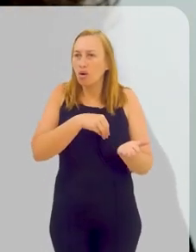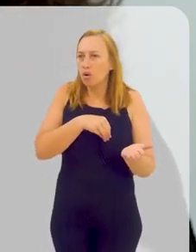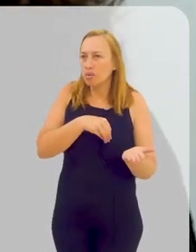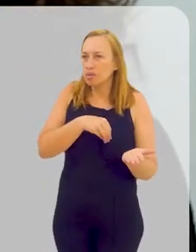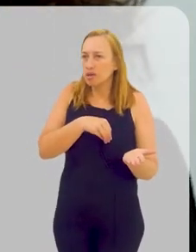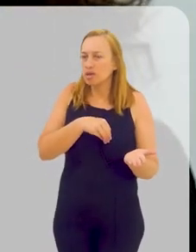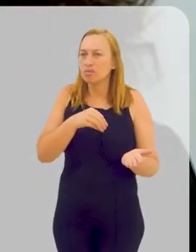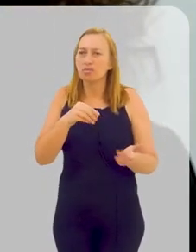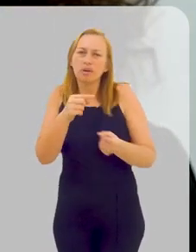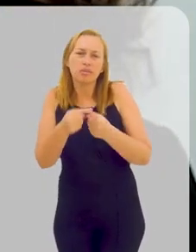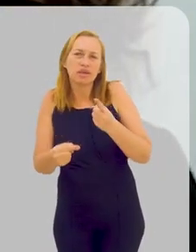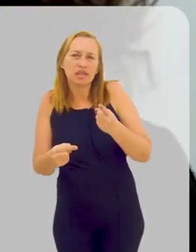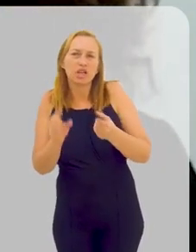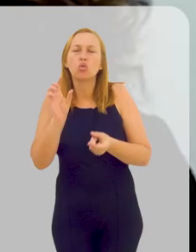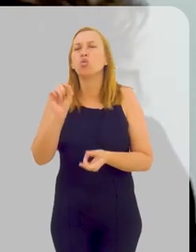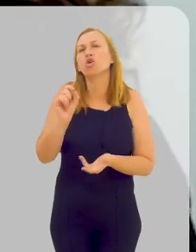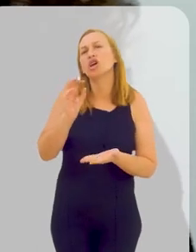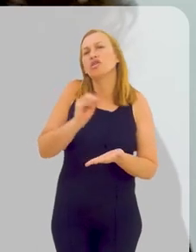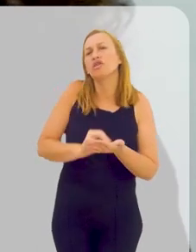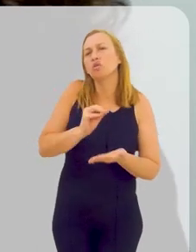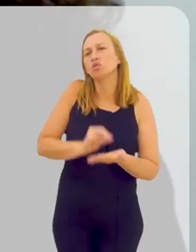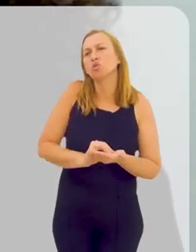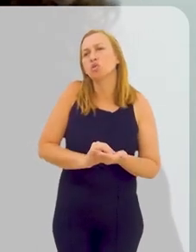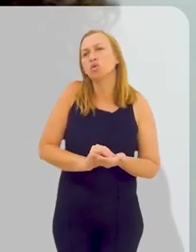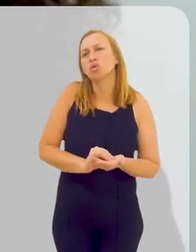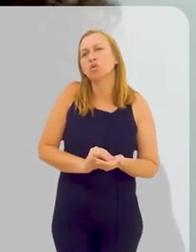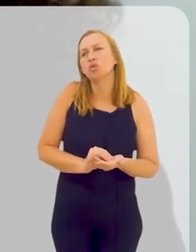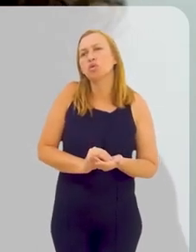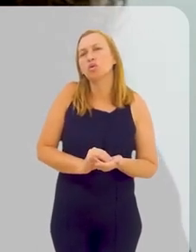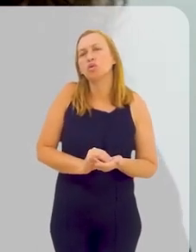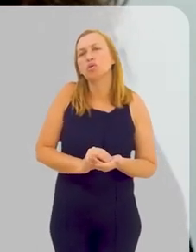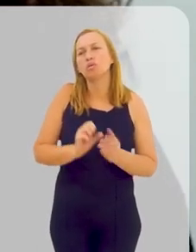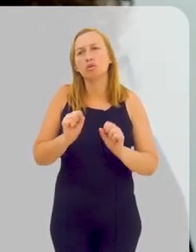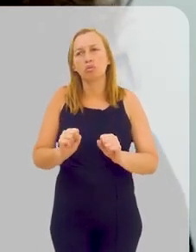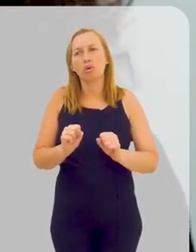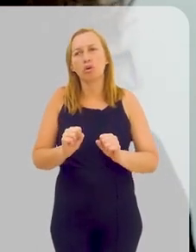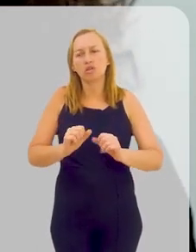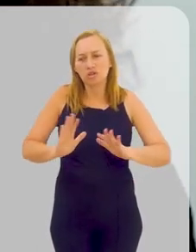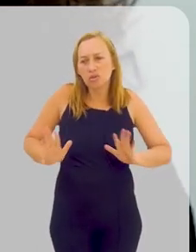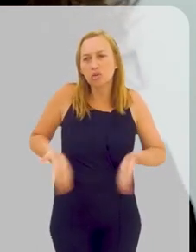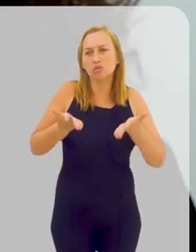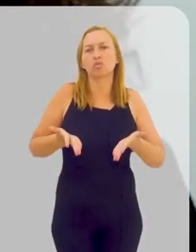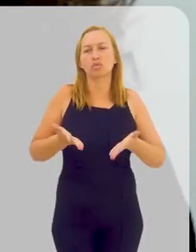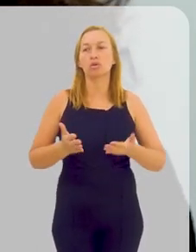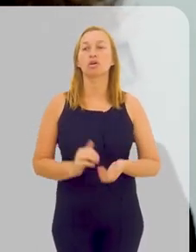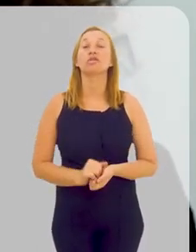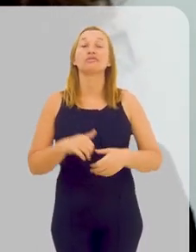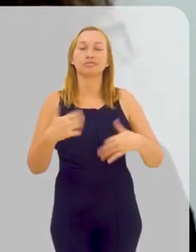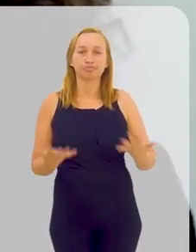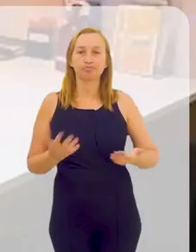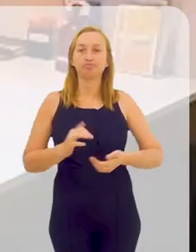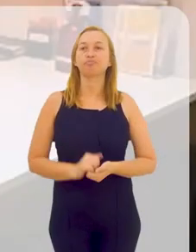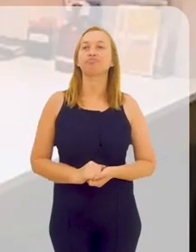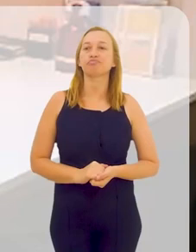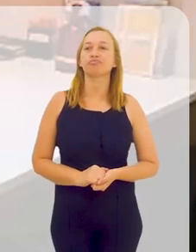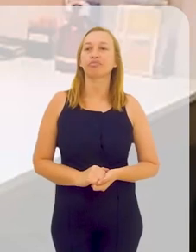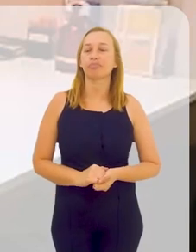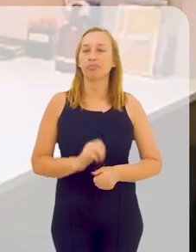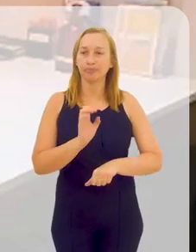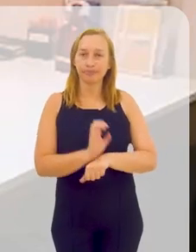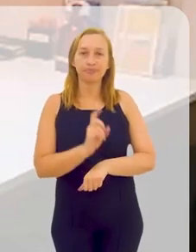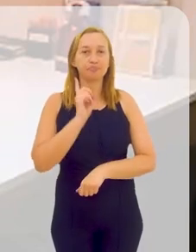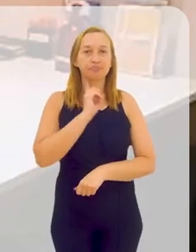colamos nós colamos pela metade o que que faltou aí nesse nesse ponto e pode ser esse Grande impulsionador pois é